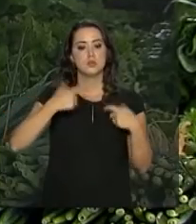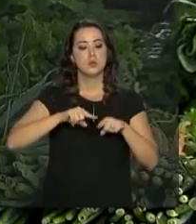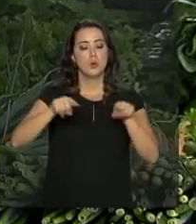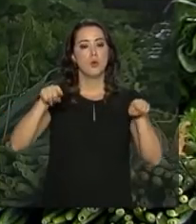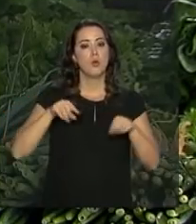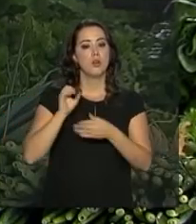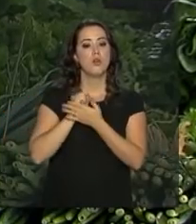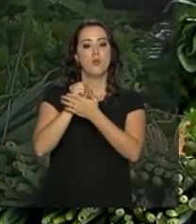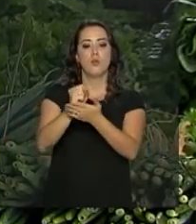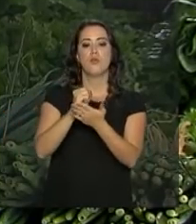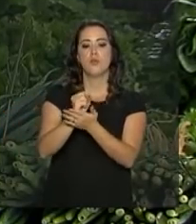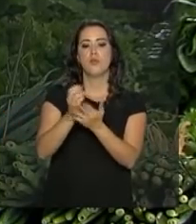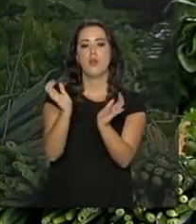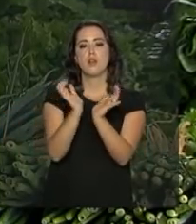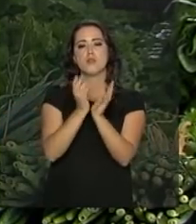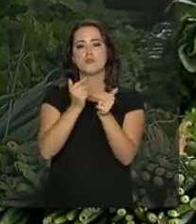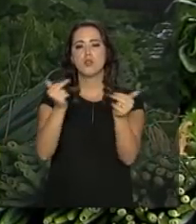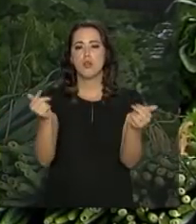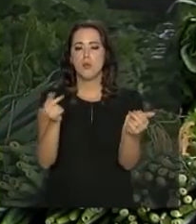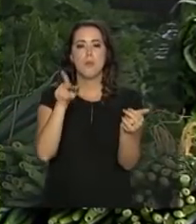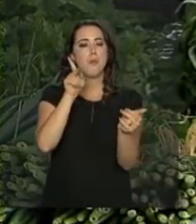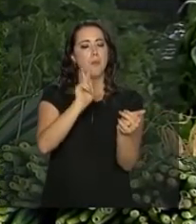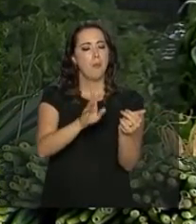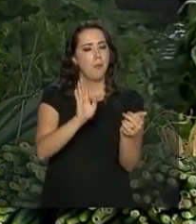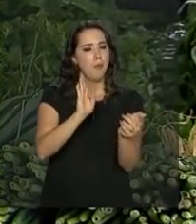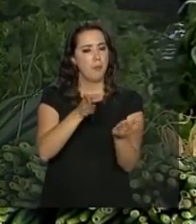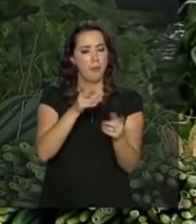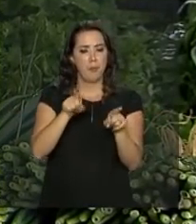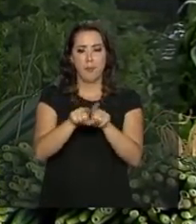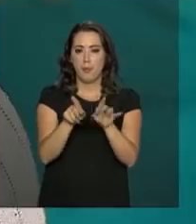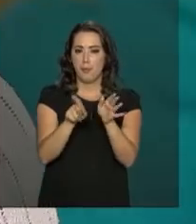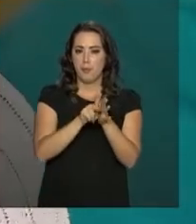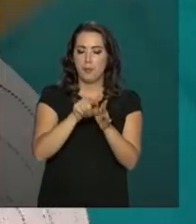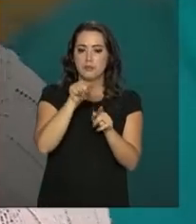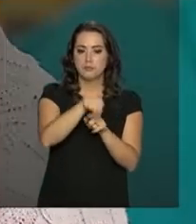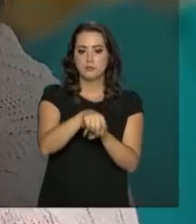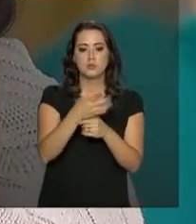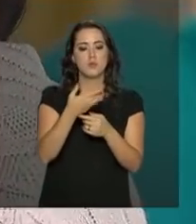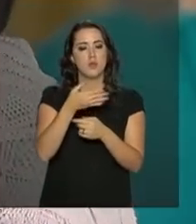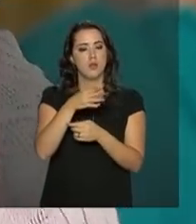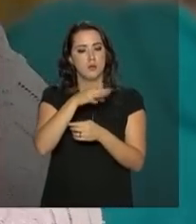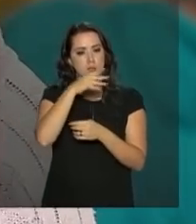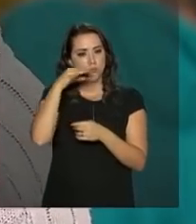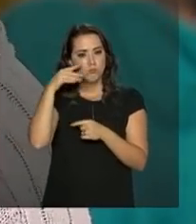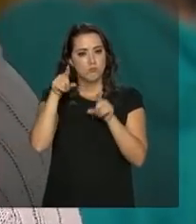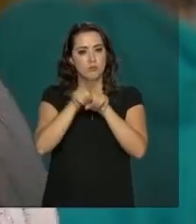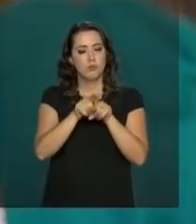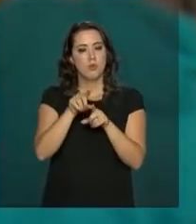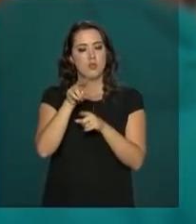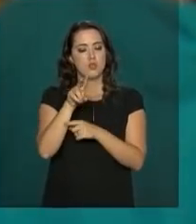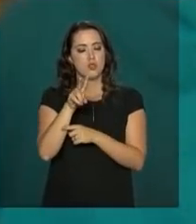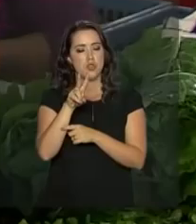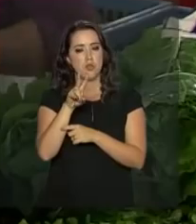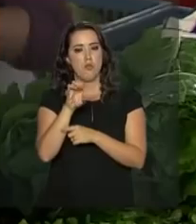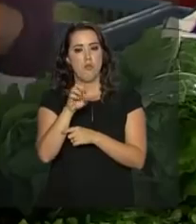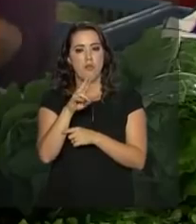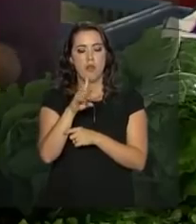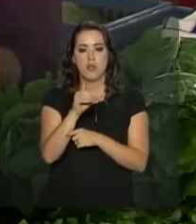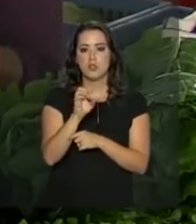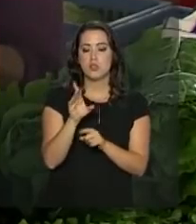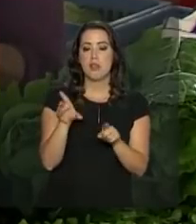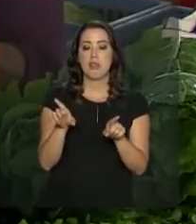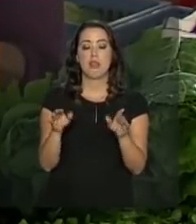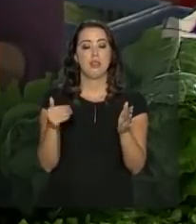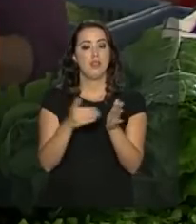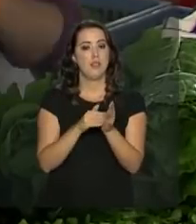ela oferece alface, couve, brócolis e cheiro verde. Até meio-dia, quando a feira acaba, tudo isso